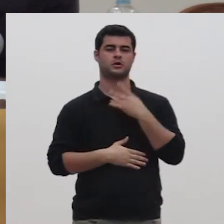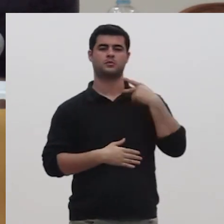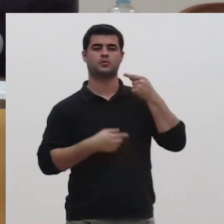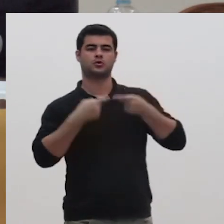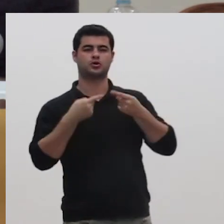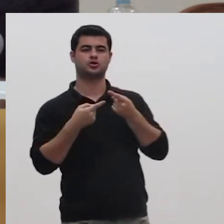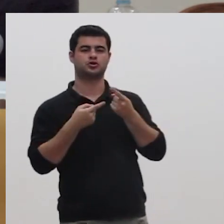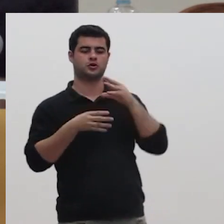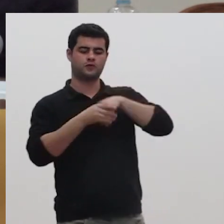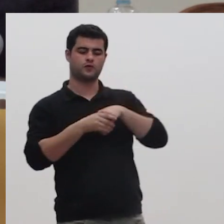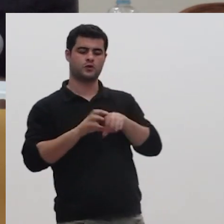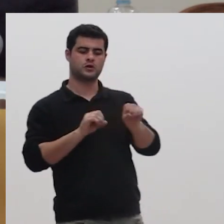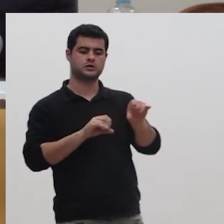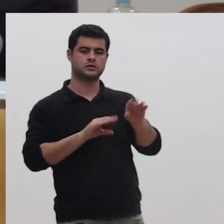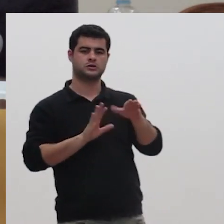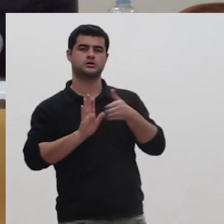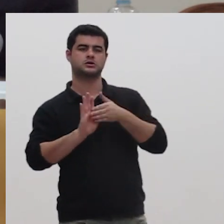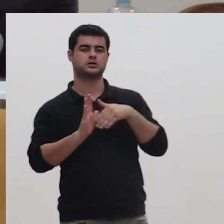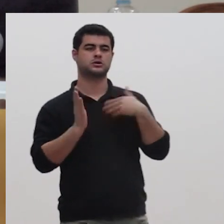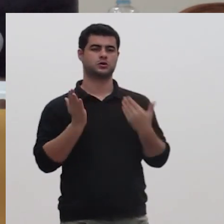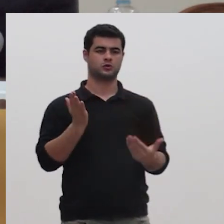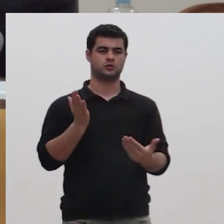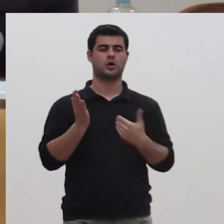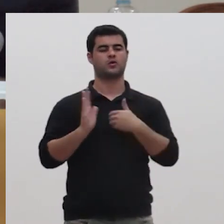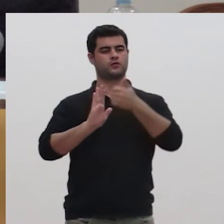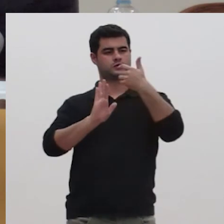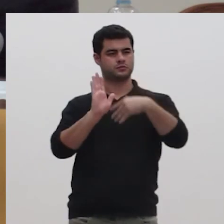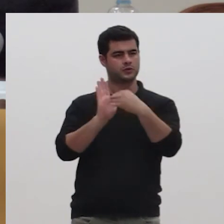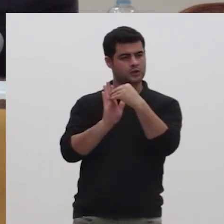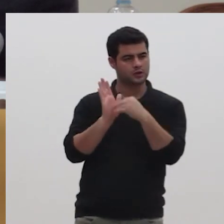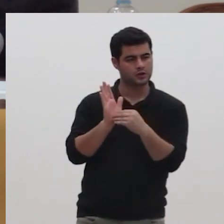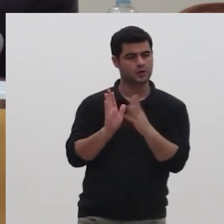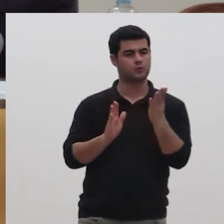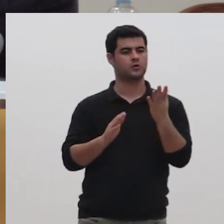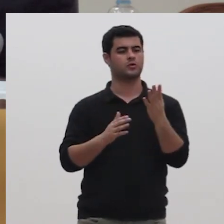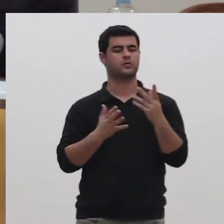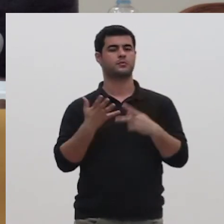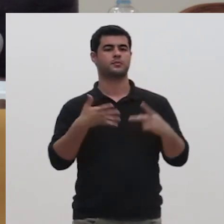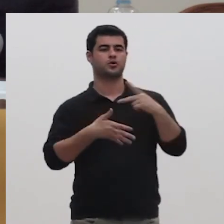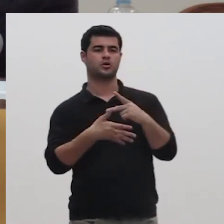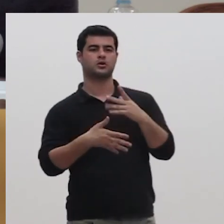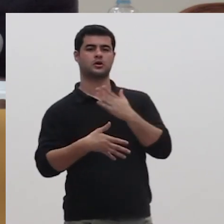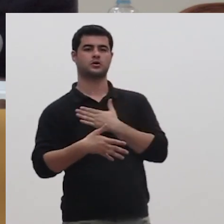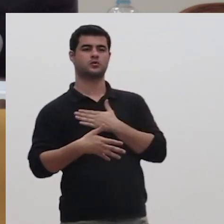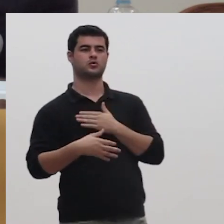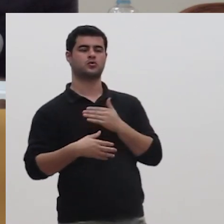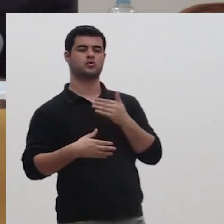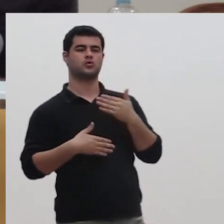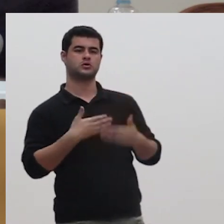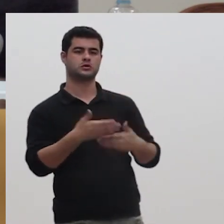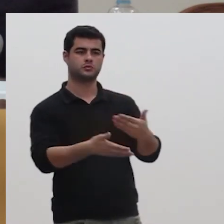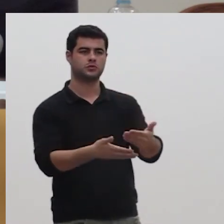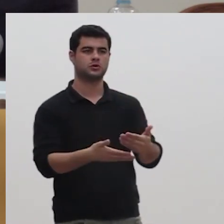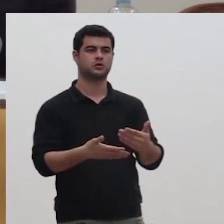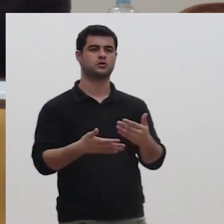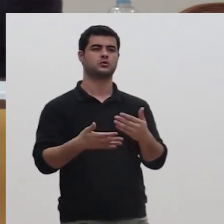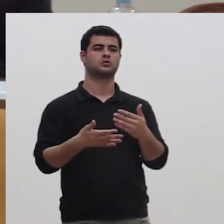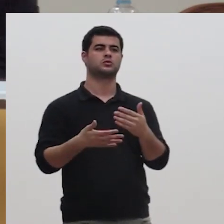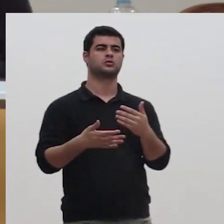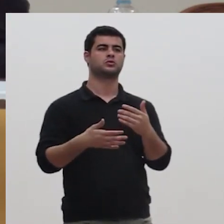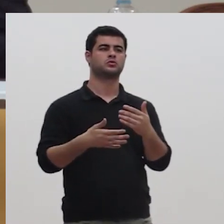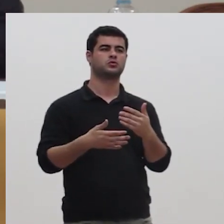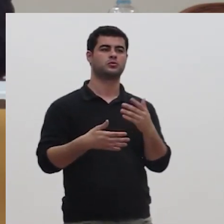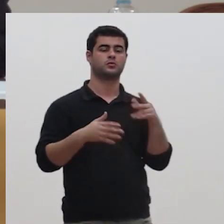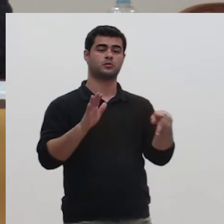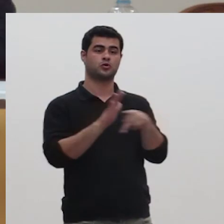o ensino, eu vou indicar quais são as prioridades que isso vai impactar no orçamento, no ordenamento jurídico e, portanto,